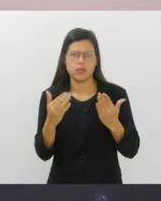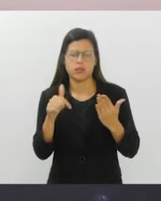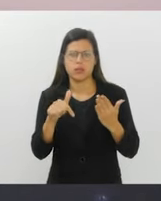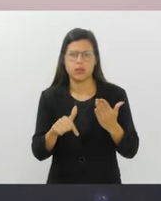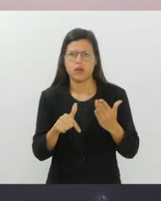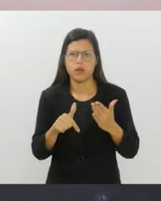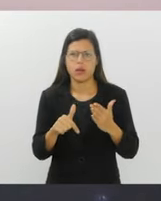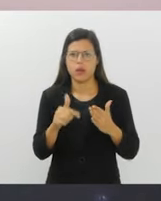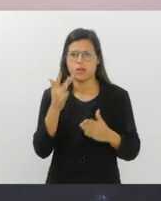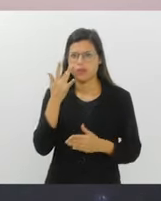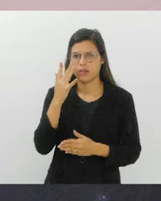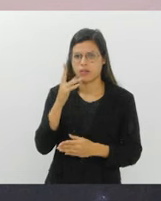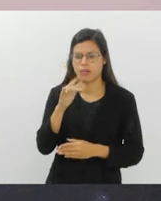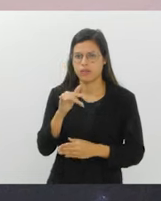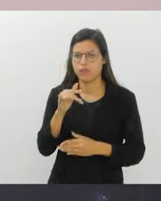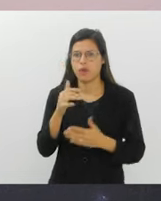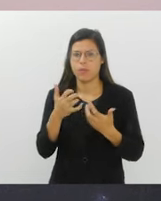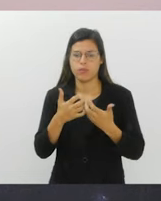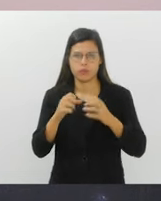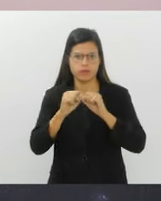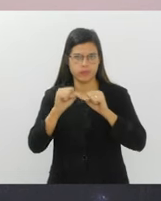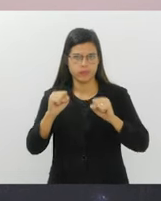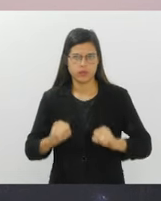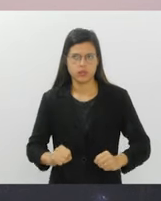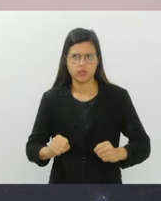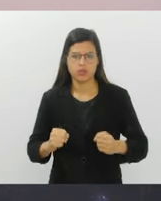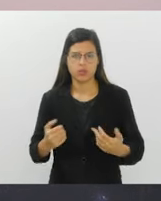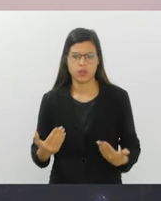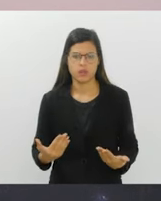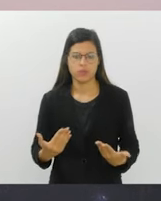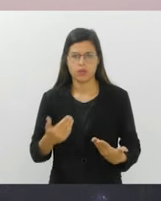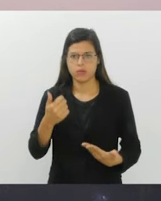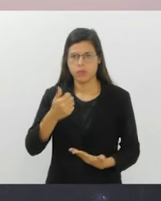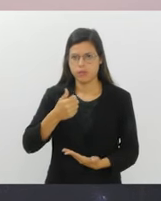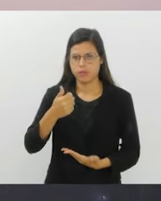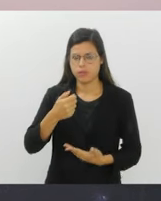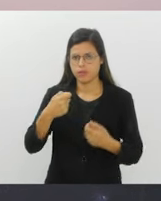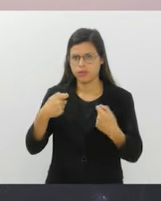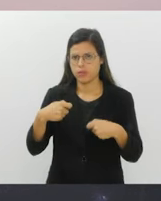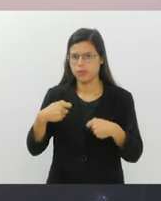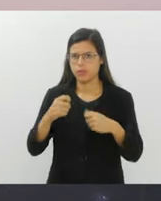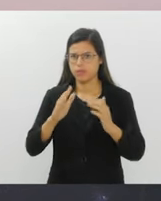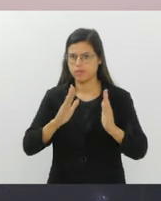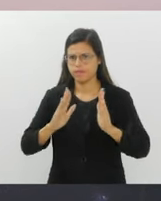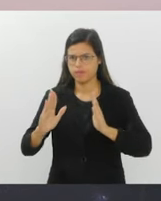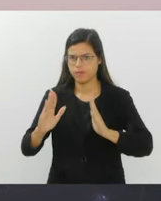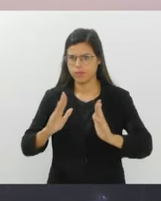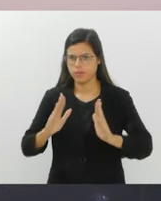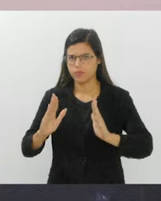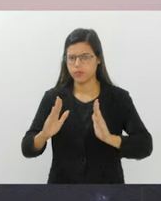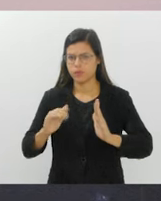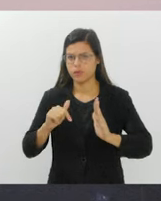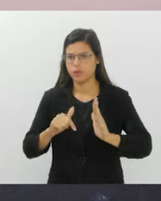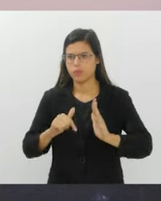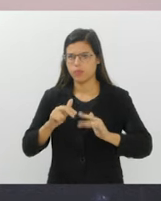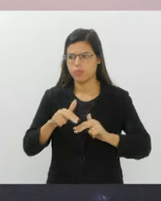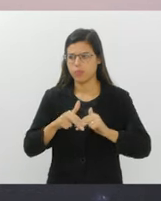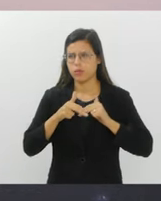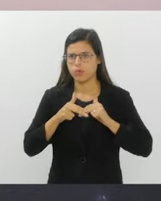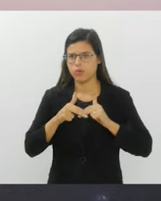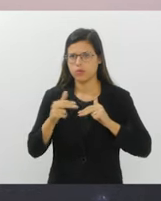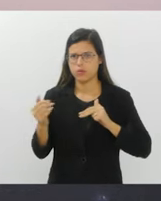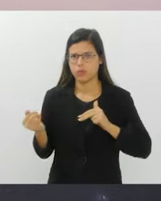sistema devidamente. Não. Então, tem que ter primeiro essa fase. E, por isso, é